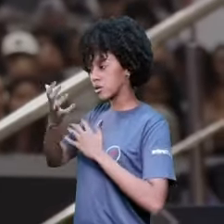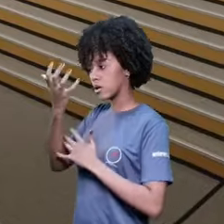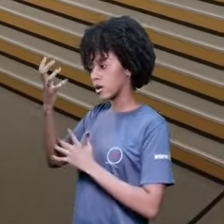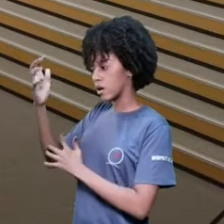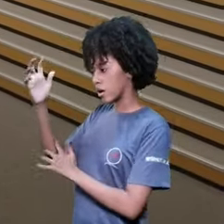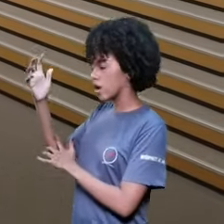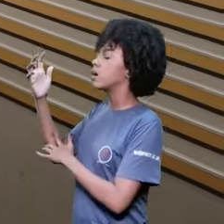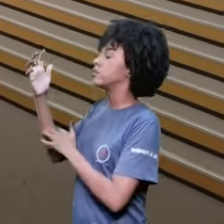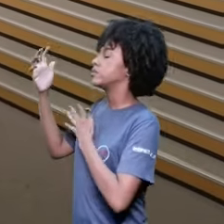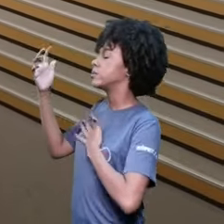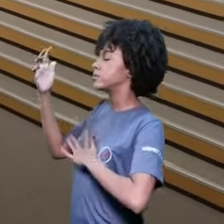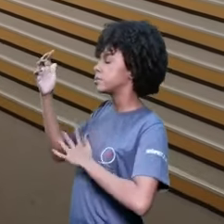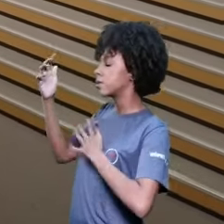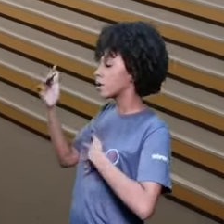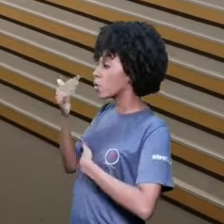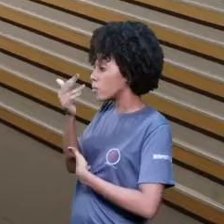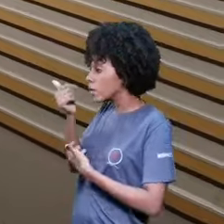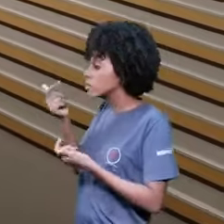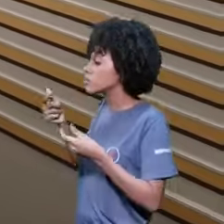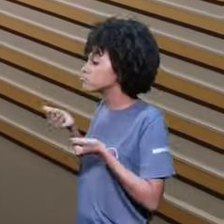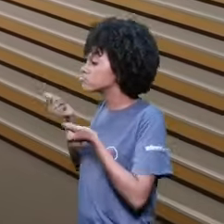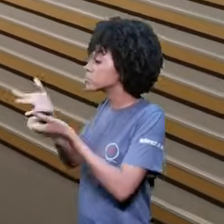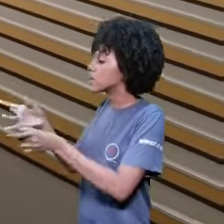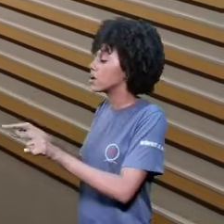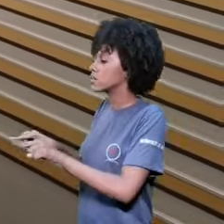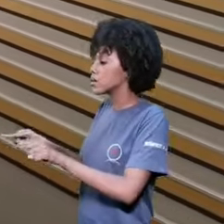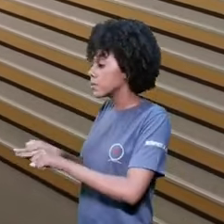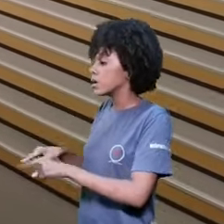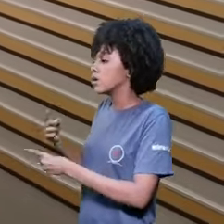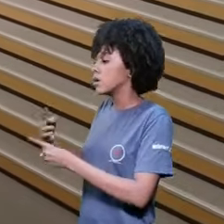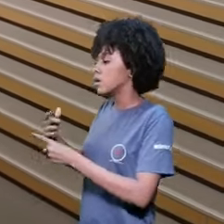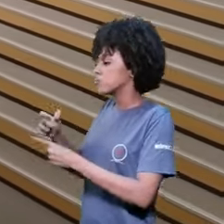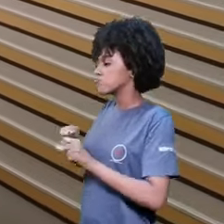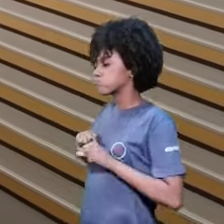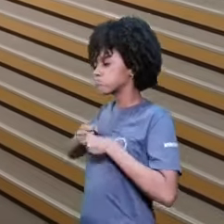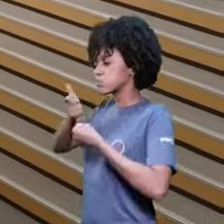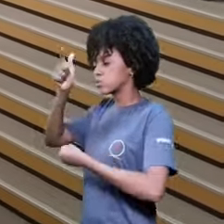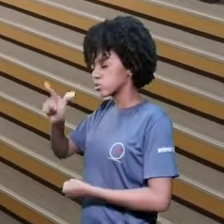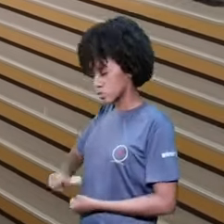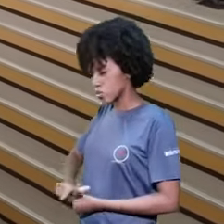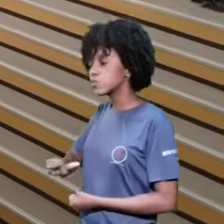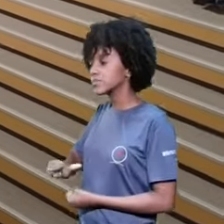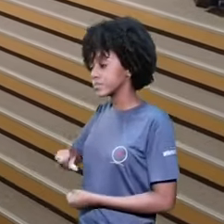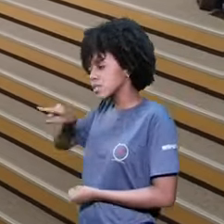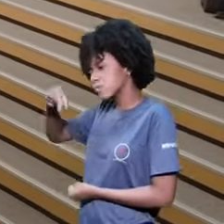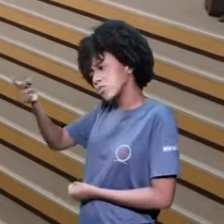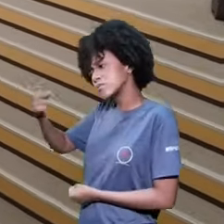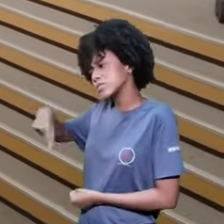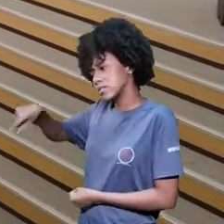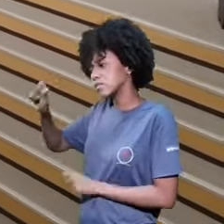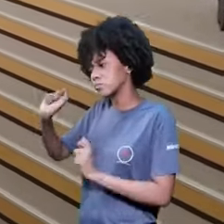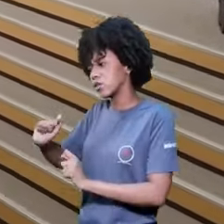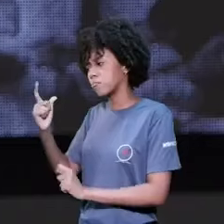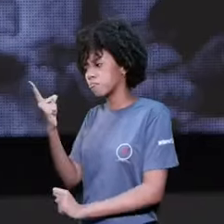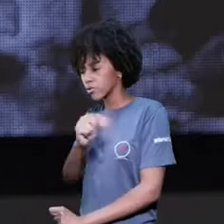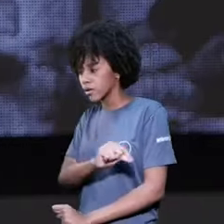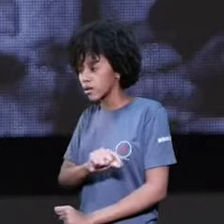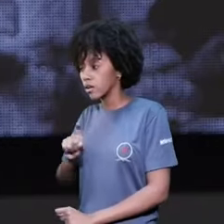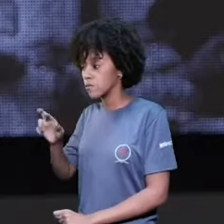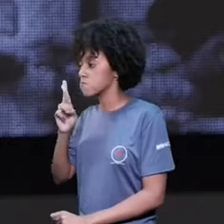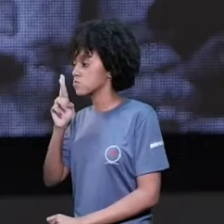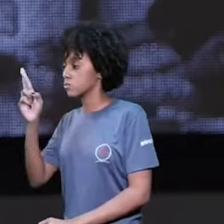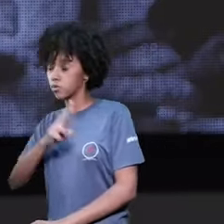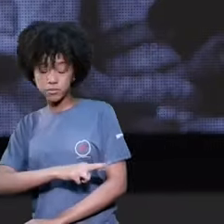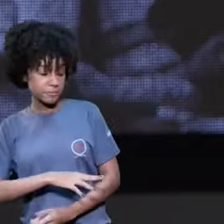que refaçam as vossas forças, visto que chegaste até este servo. E depois poderão seguir adiante. E eles responderam: